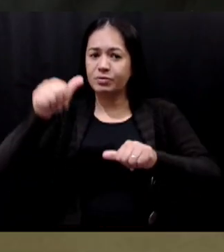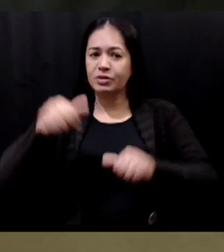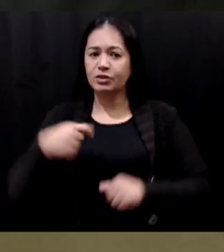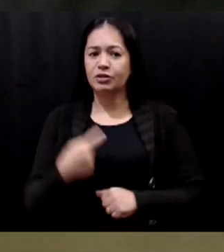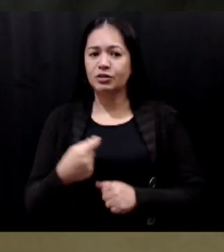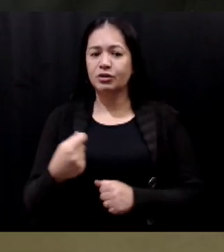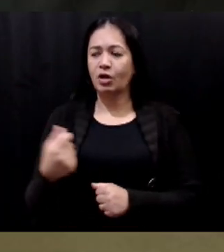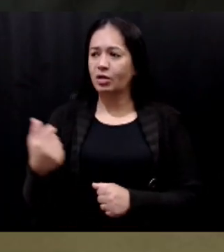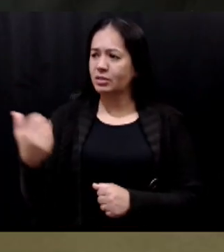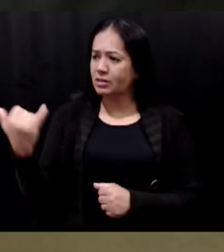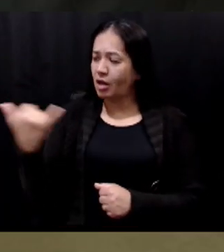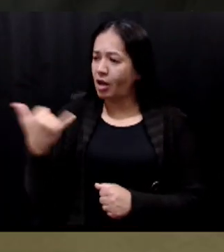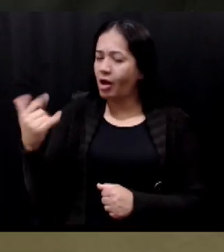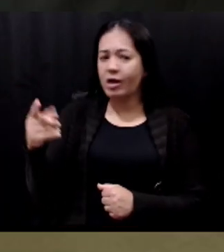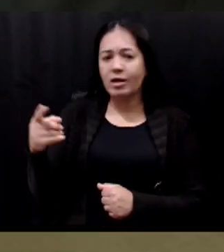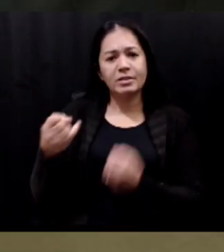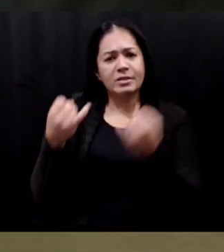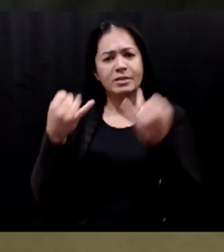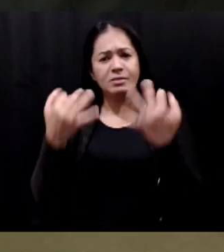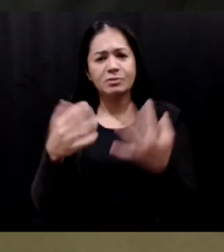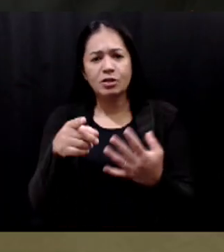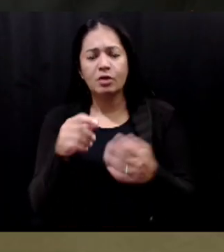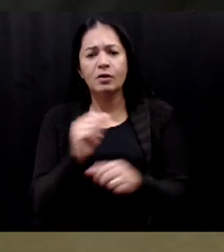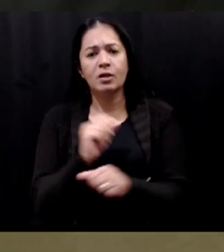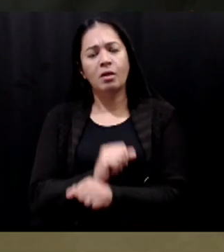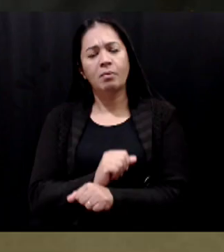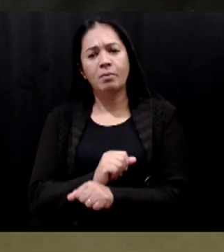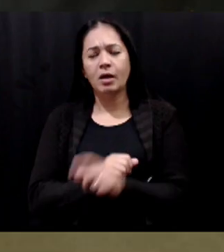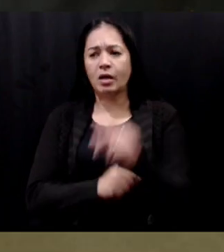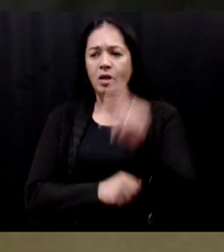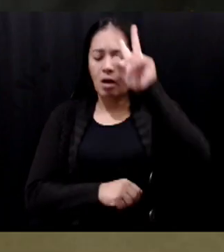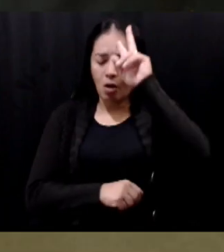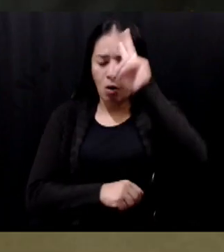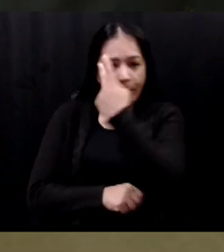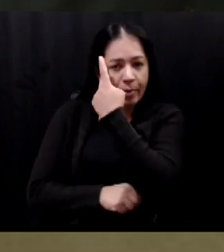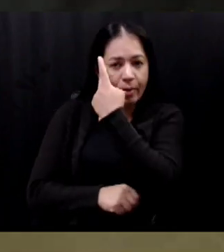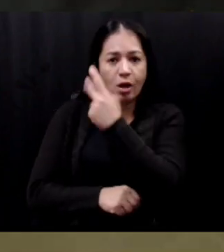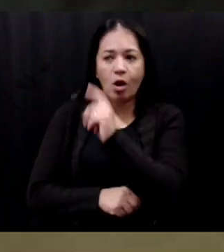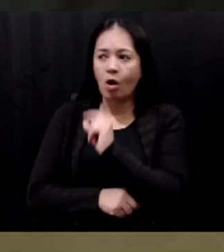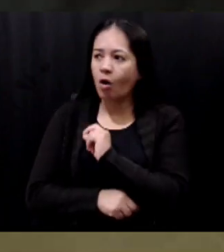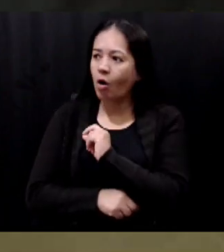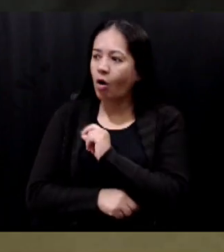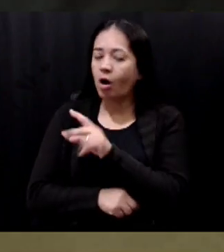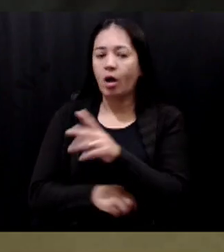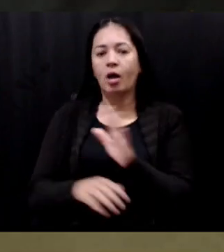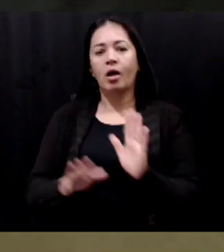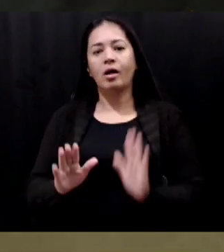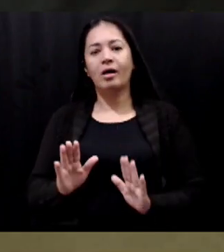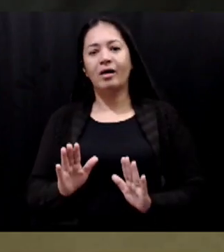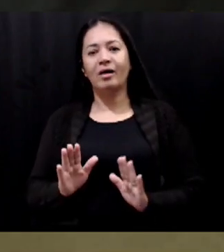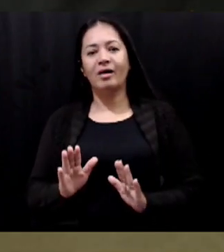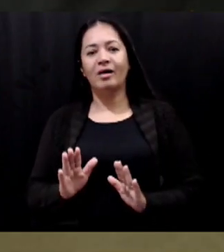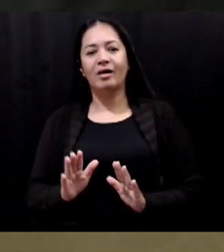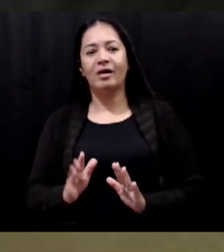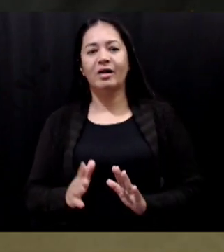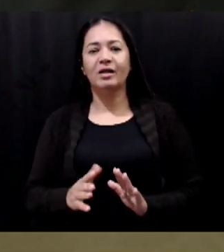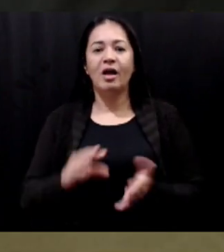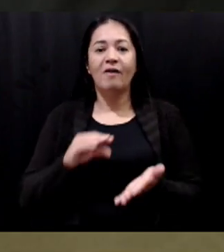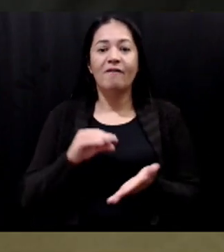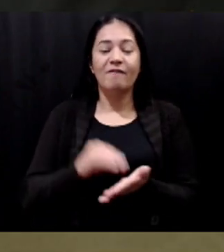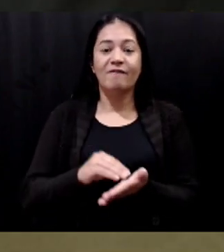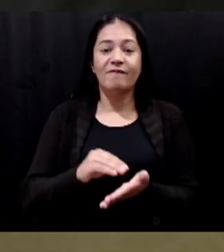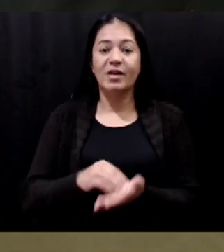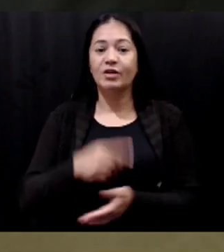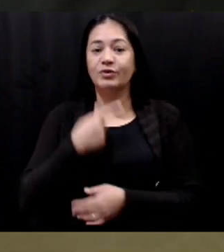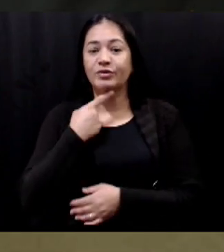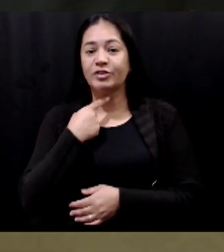assim falando, você para, vira a chave e fala: opa, peraí, né? Às vezes não é a falta de vontade, às vezes